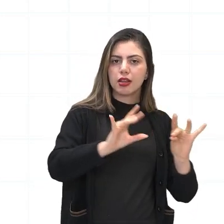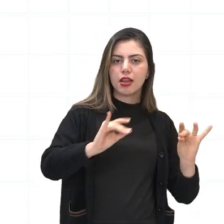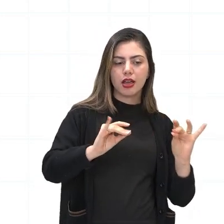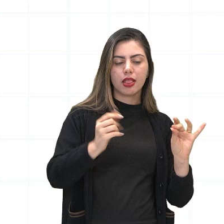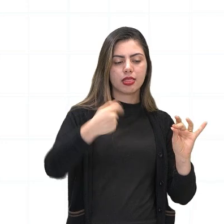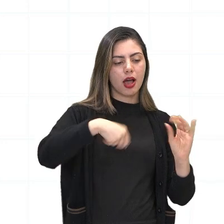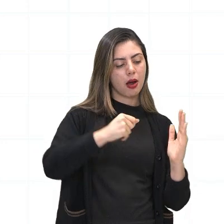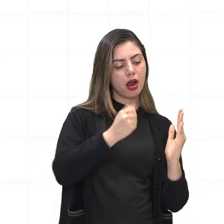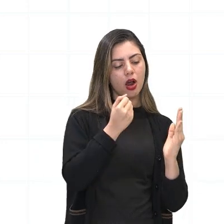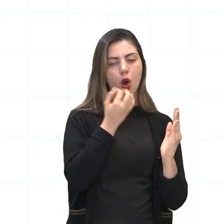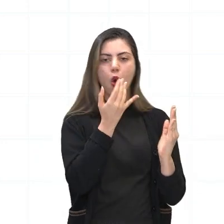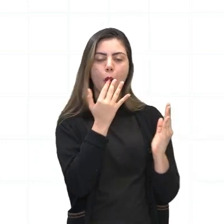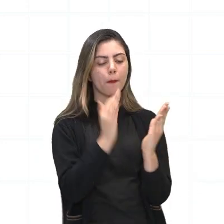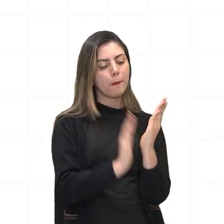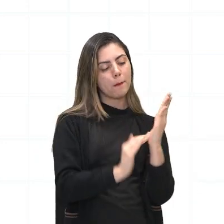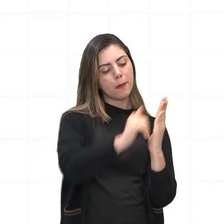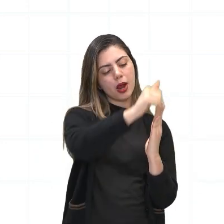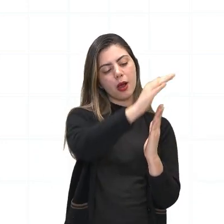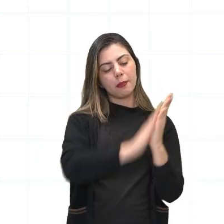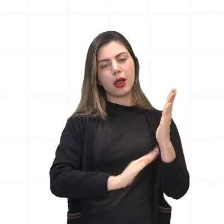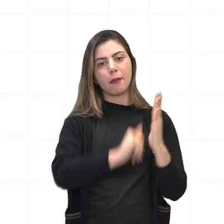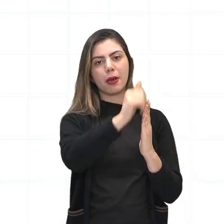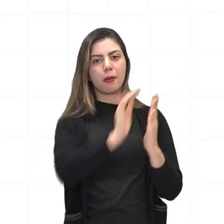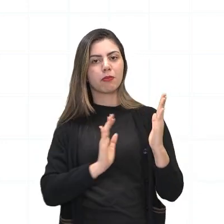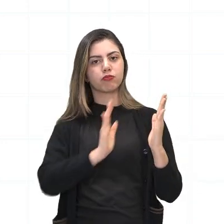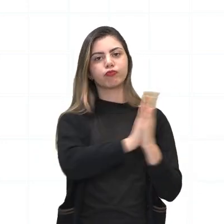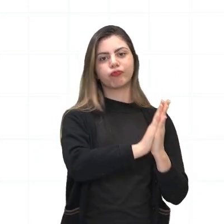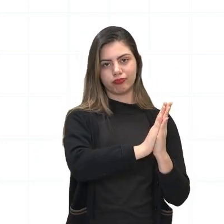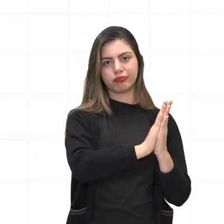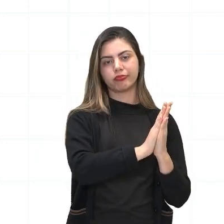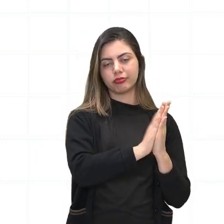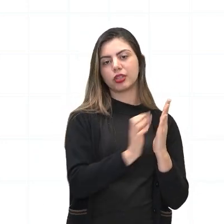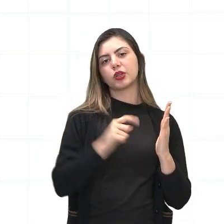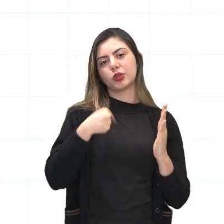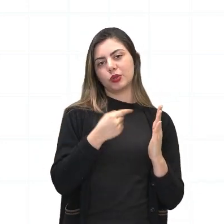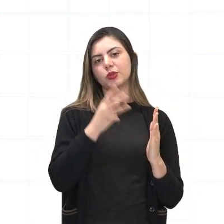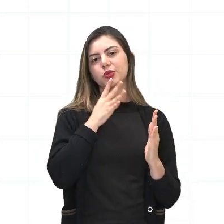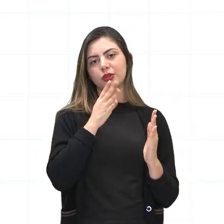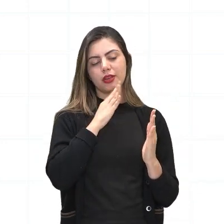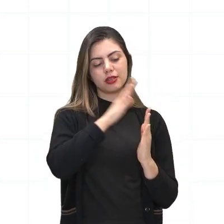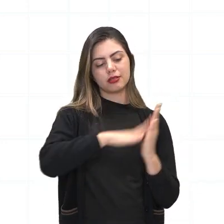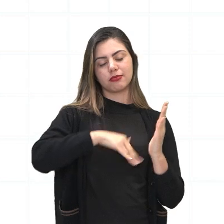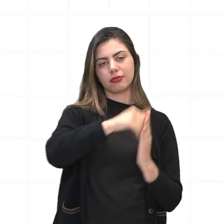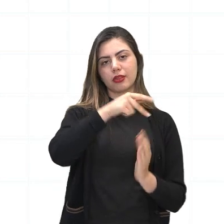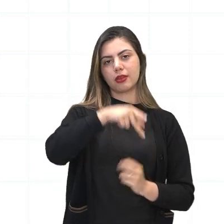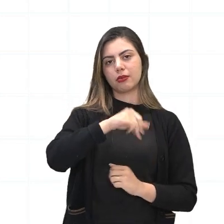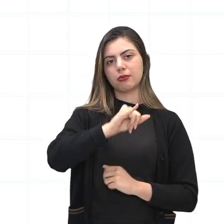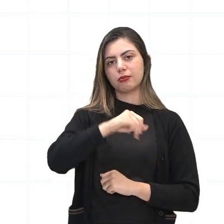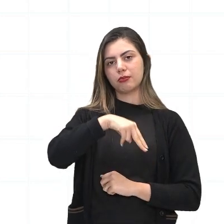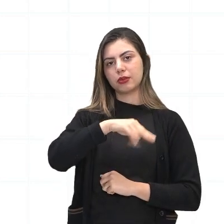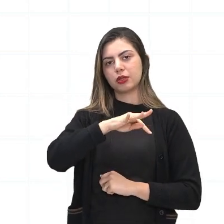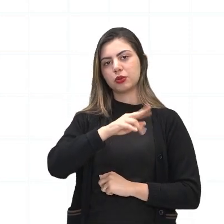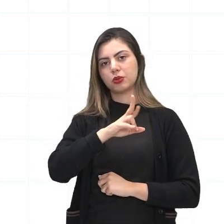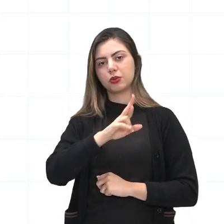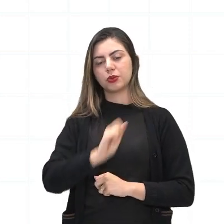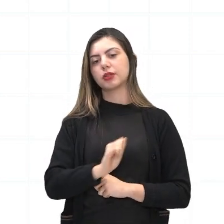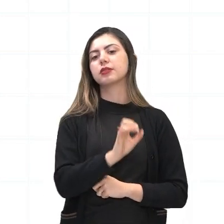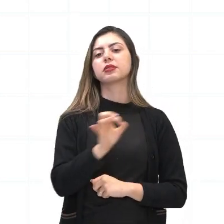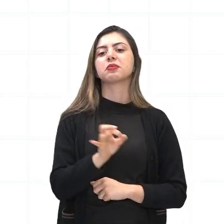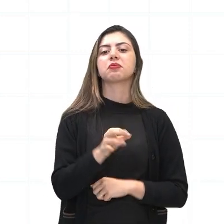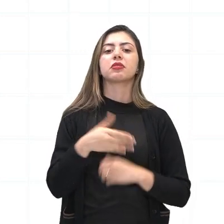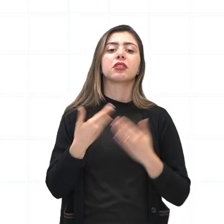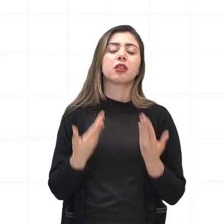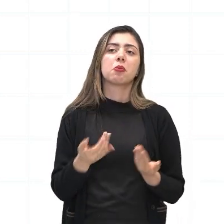aquele pigmento e aquela base que nós conhecemos como pintura. E isso pode ser o quê? A resina